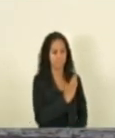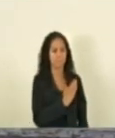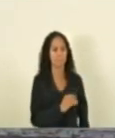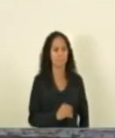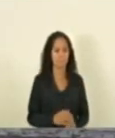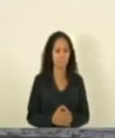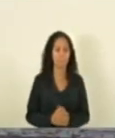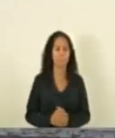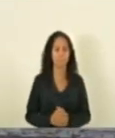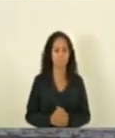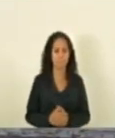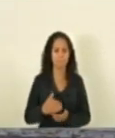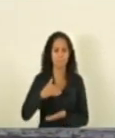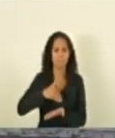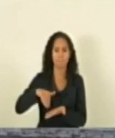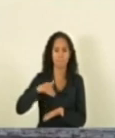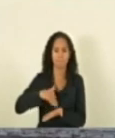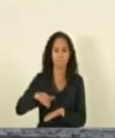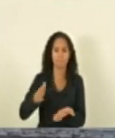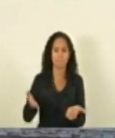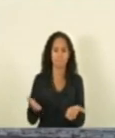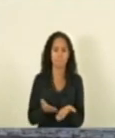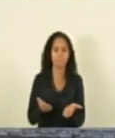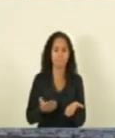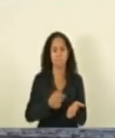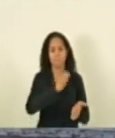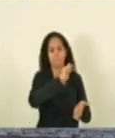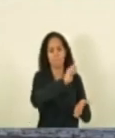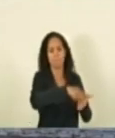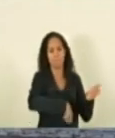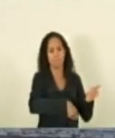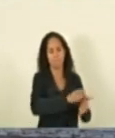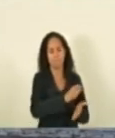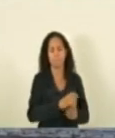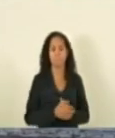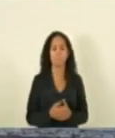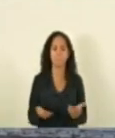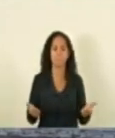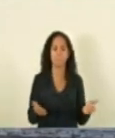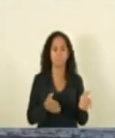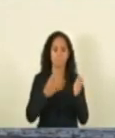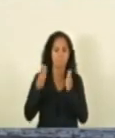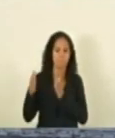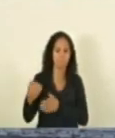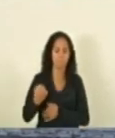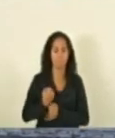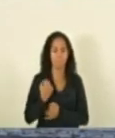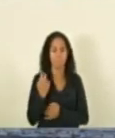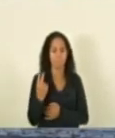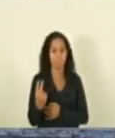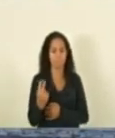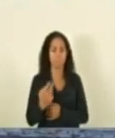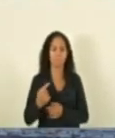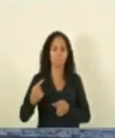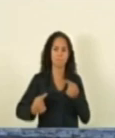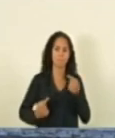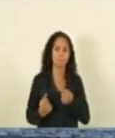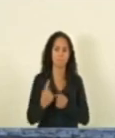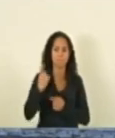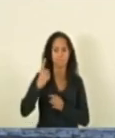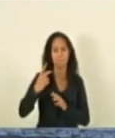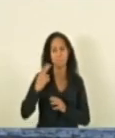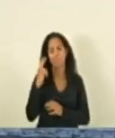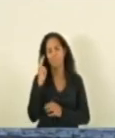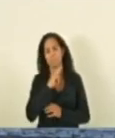Aprovado a Secretaria para Extração dos Autógrafos. Passamos ao item 2. Discussão única em